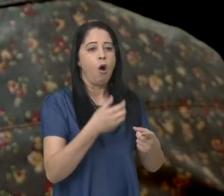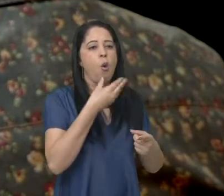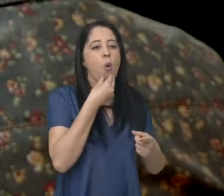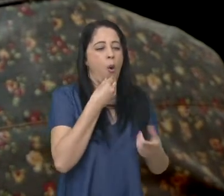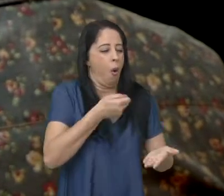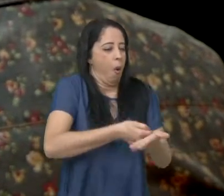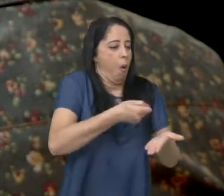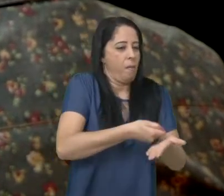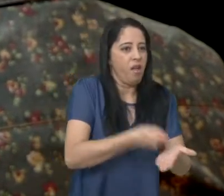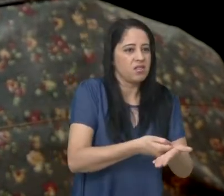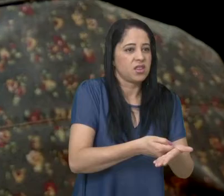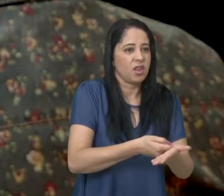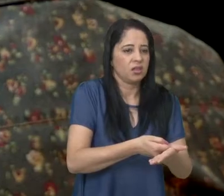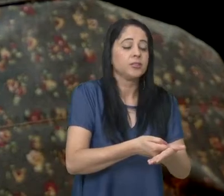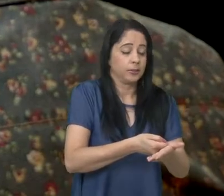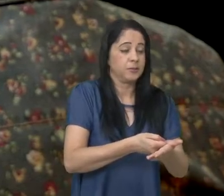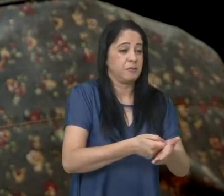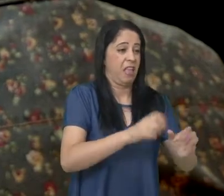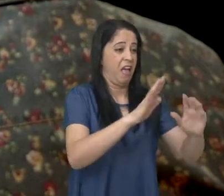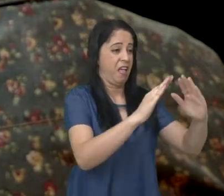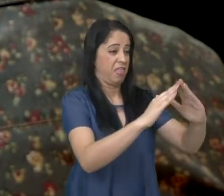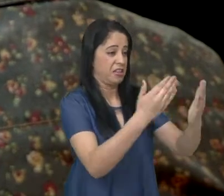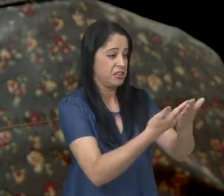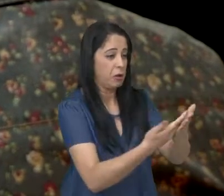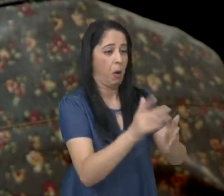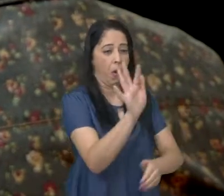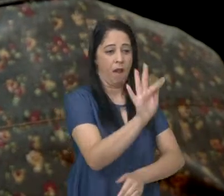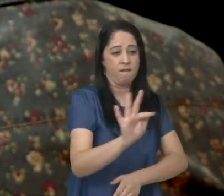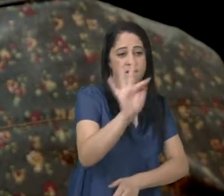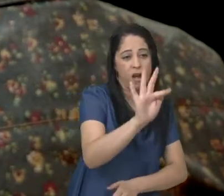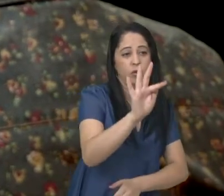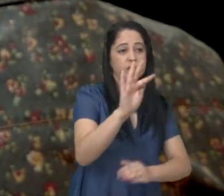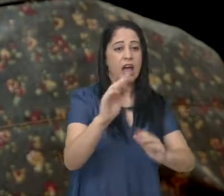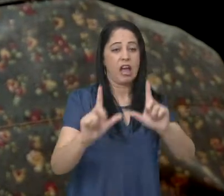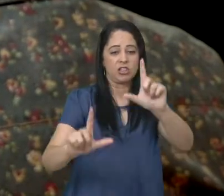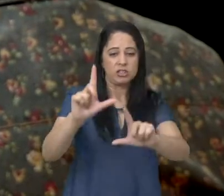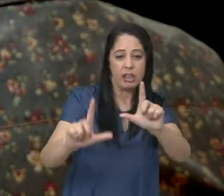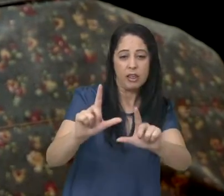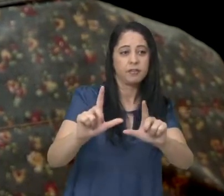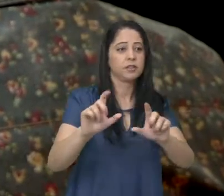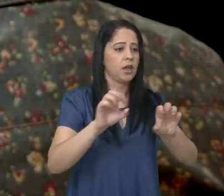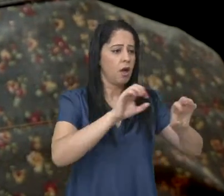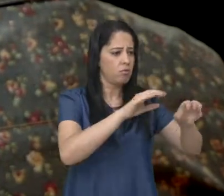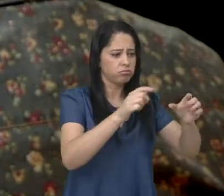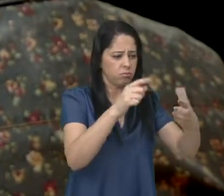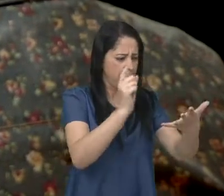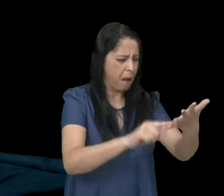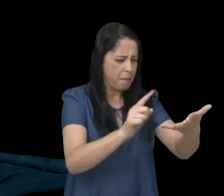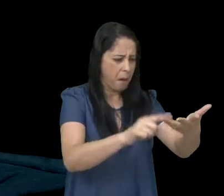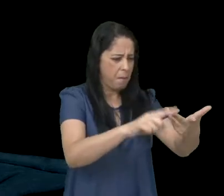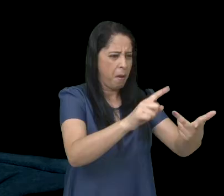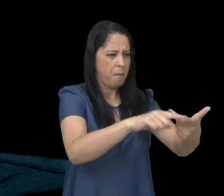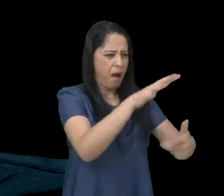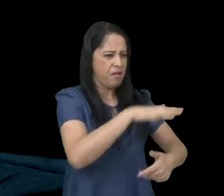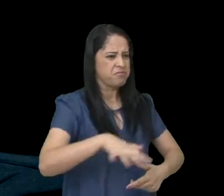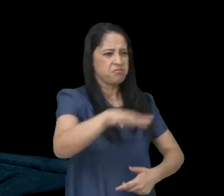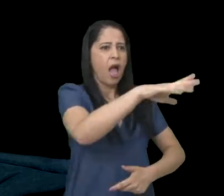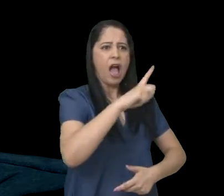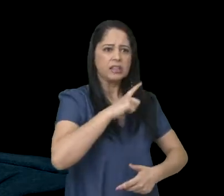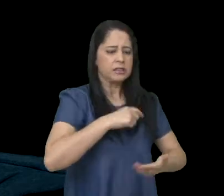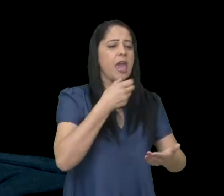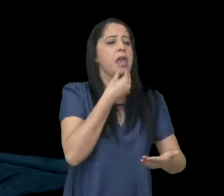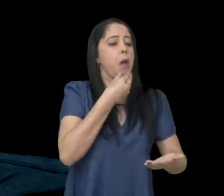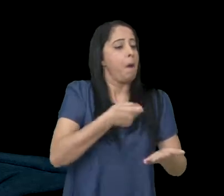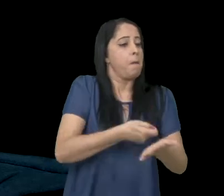está encurtido na cabeça, na faculdade, nas escolas, na educação, na TV, na comunicação, em tudo. Então, essa luta